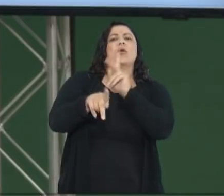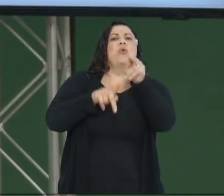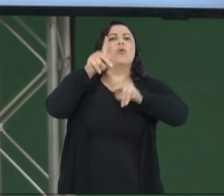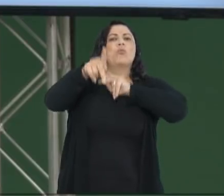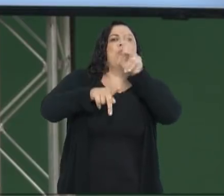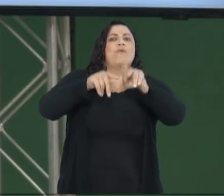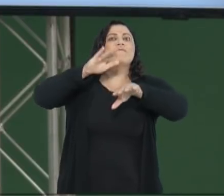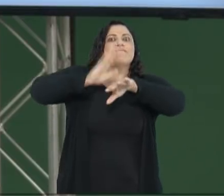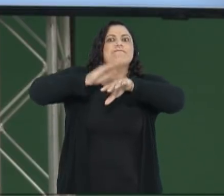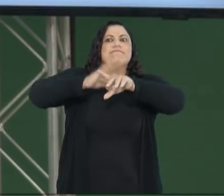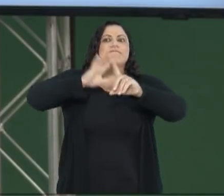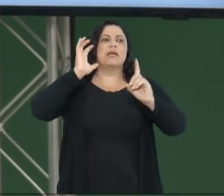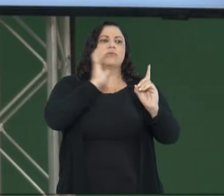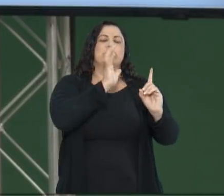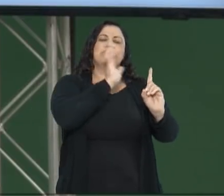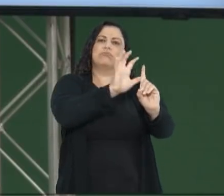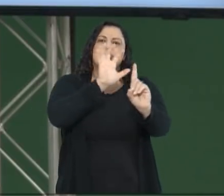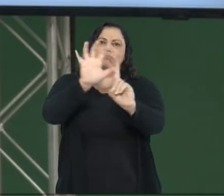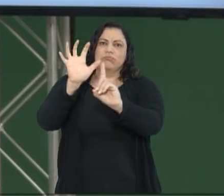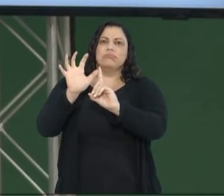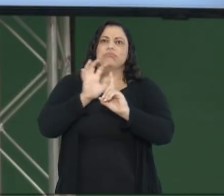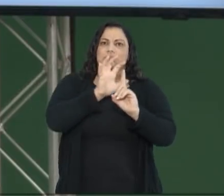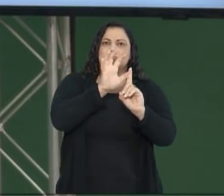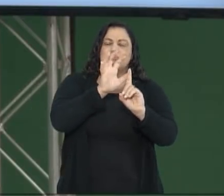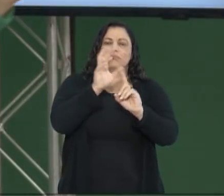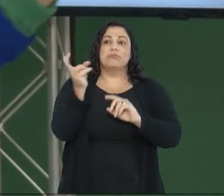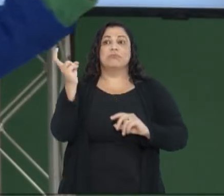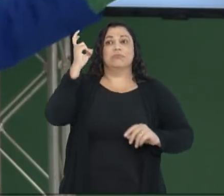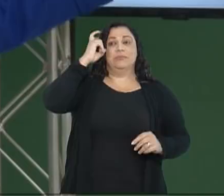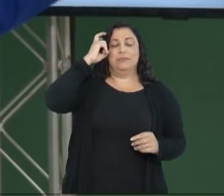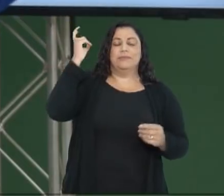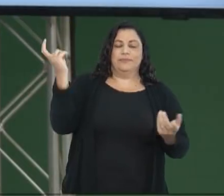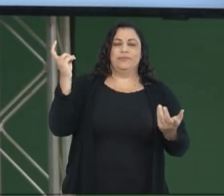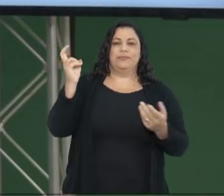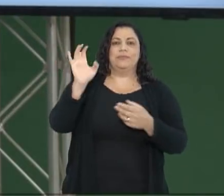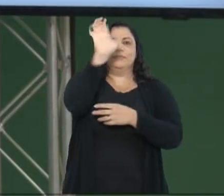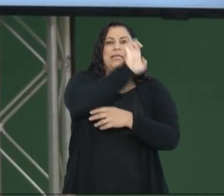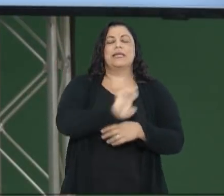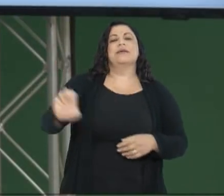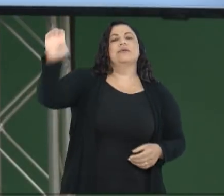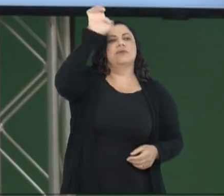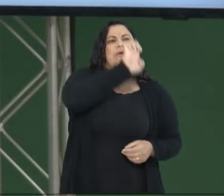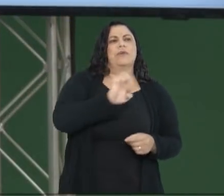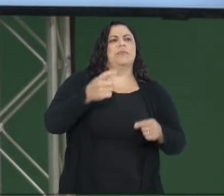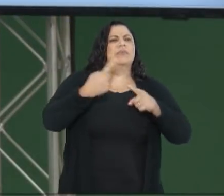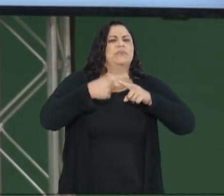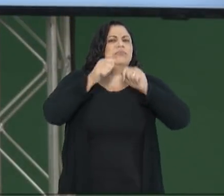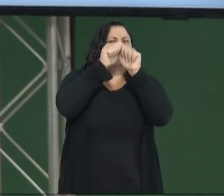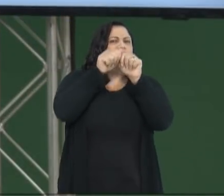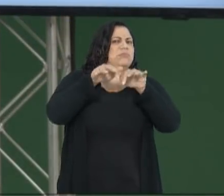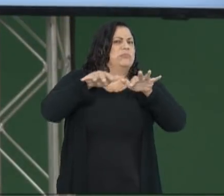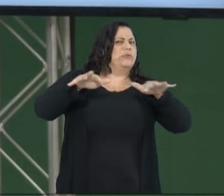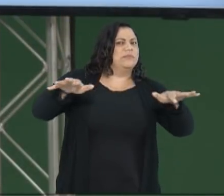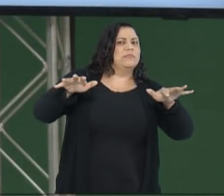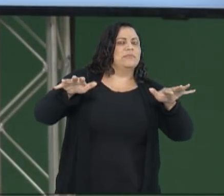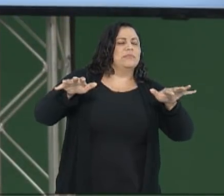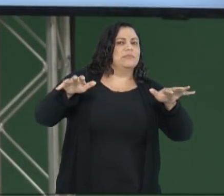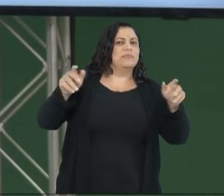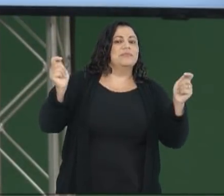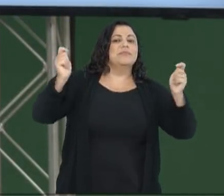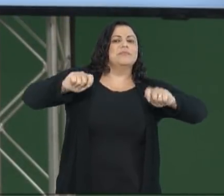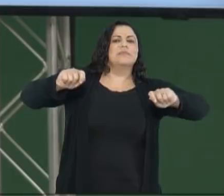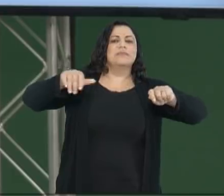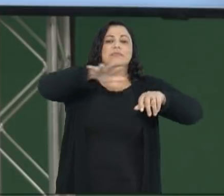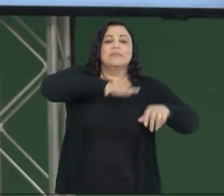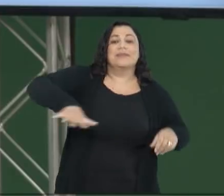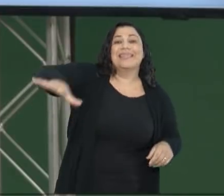mais influenciaram a questão cultural da Europa. Por quê? Pela própria vastidão da área que eles ocuparam no continente europeu.